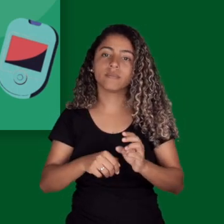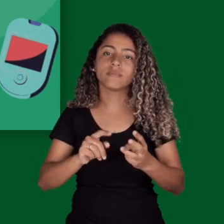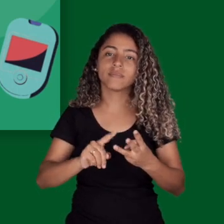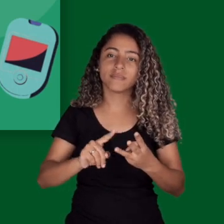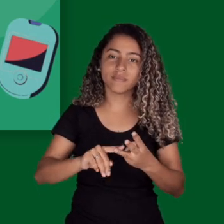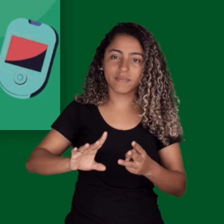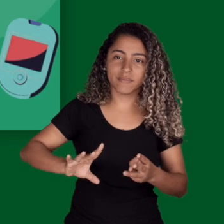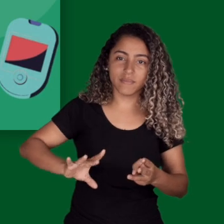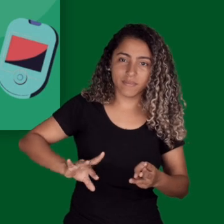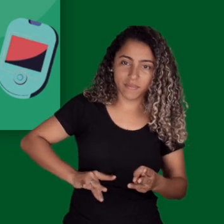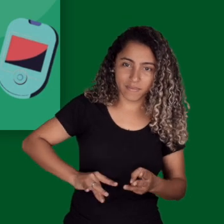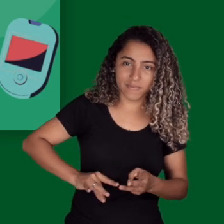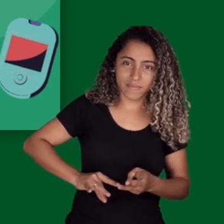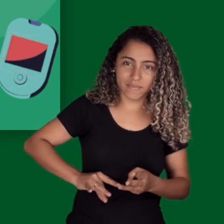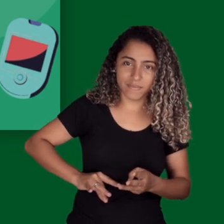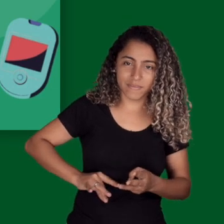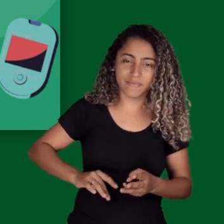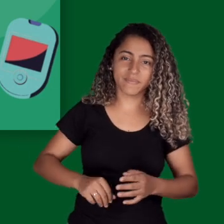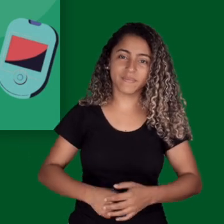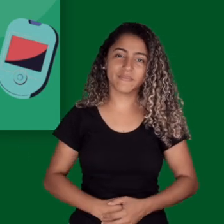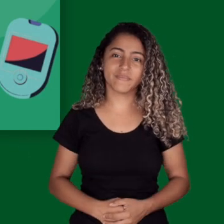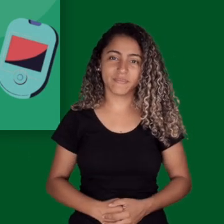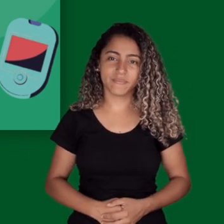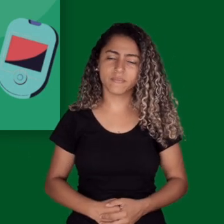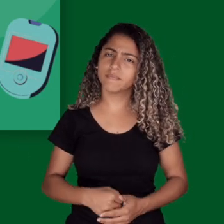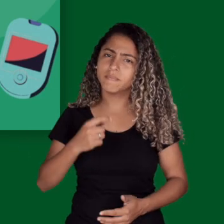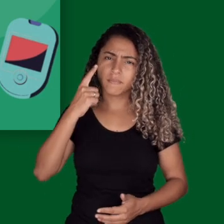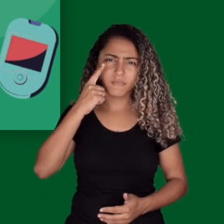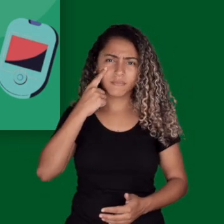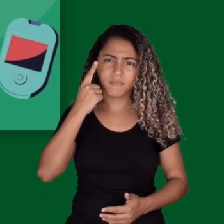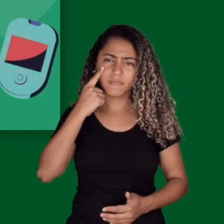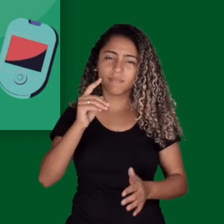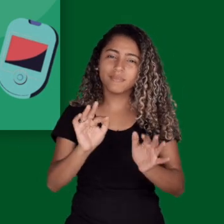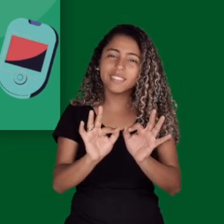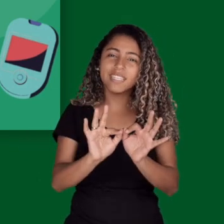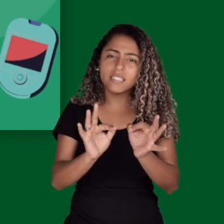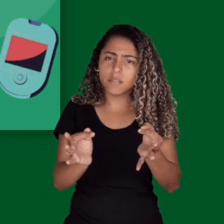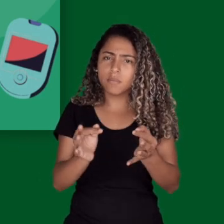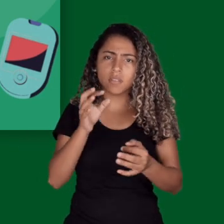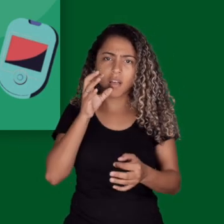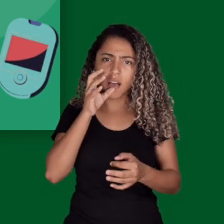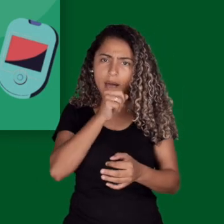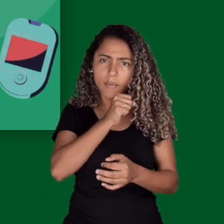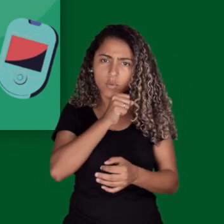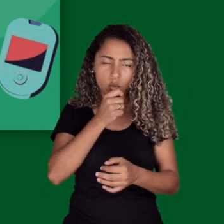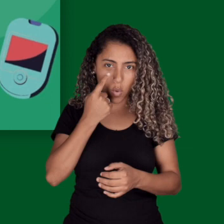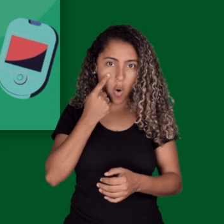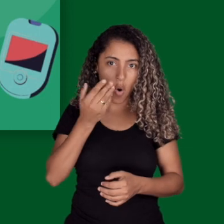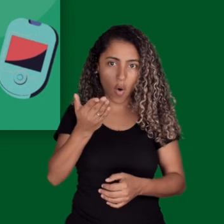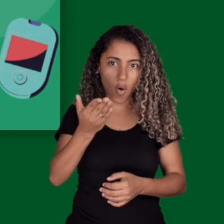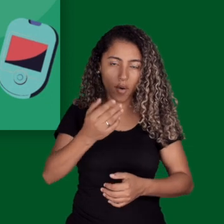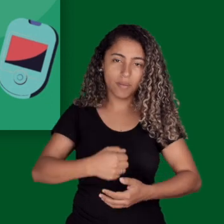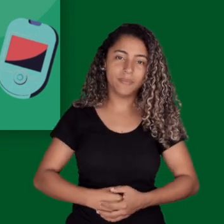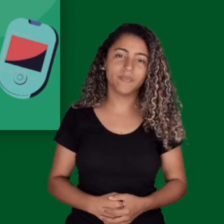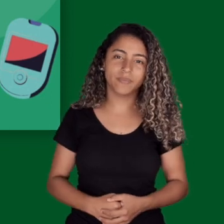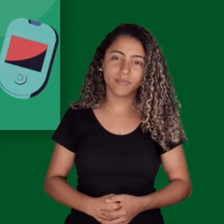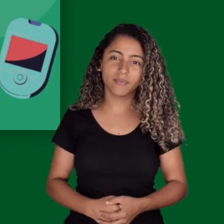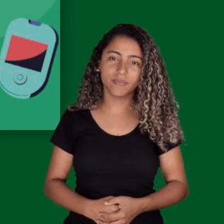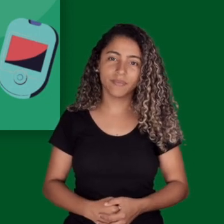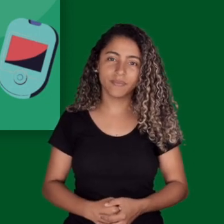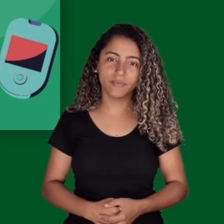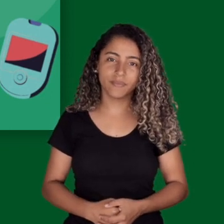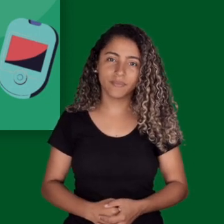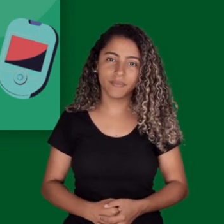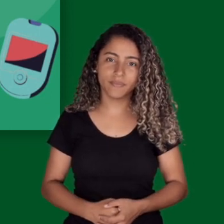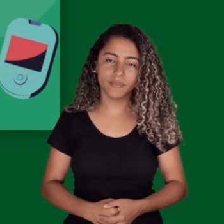para aplicar insulina em mim. Então, eu vou monitorar minha glicemia, é um procedimento simples, é um procedimento rápido. Eu estou